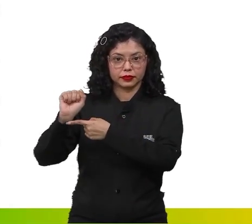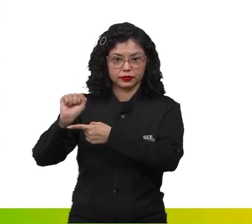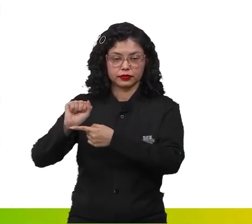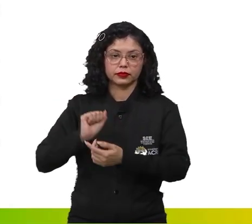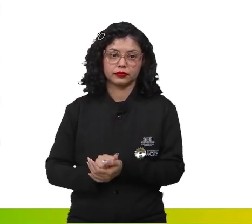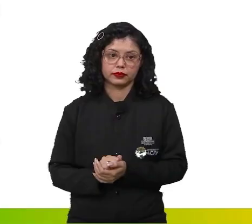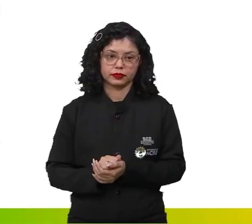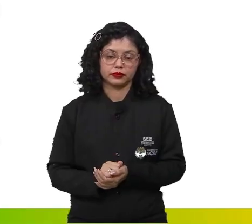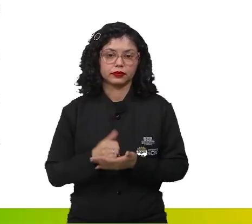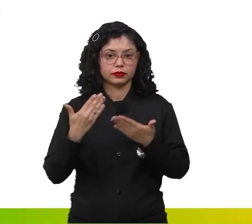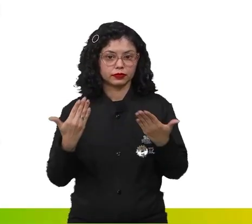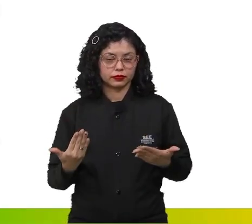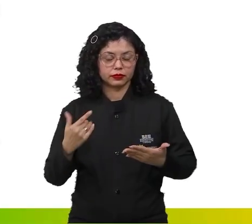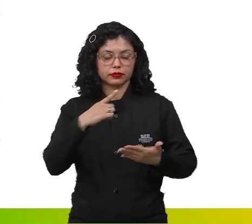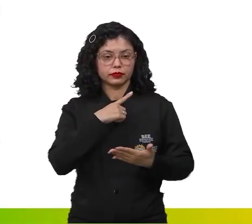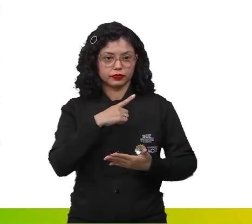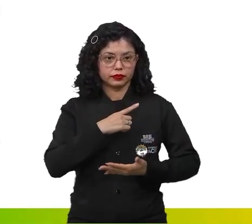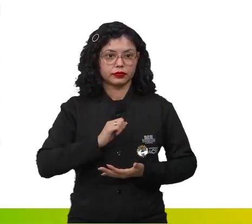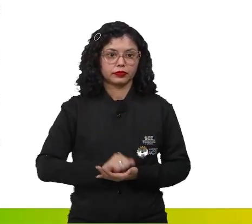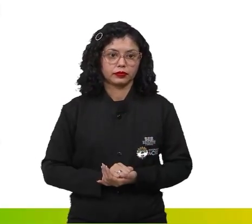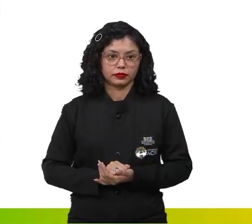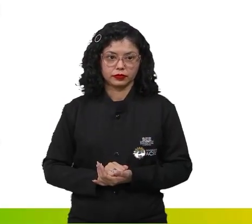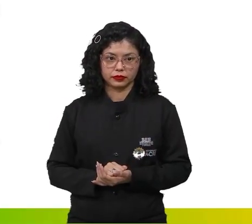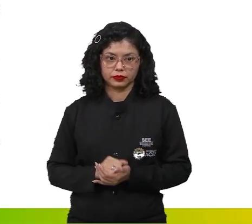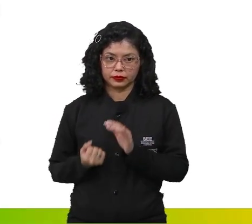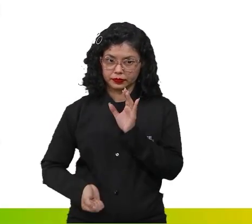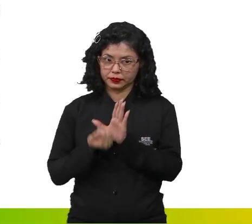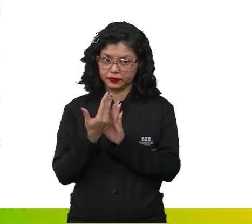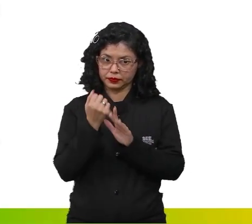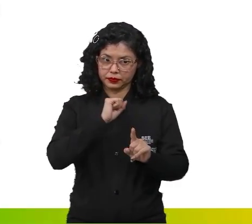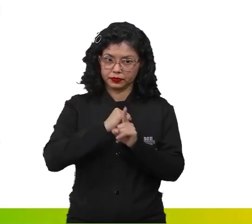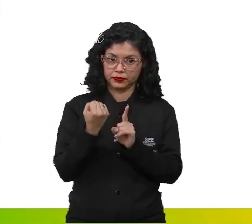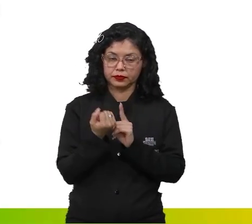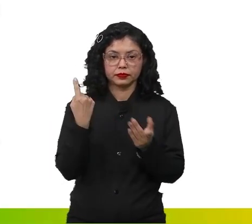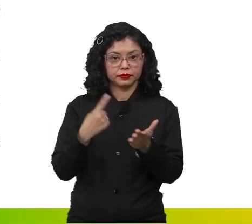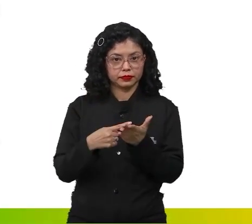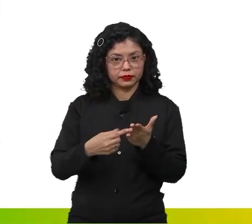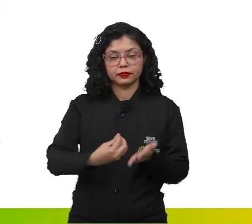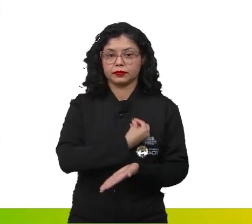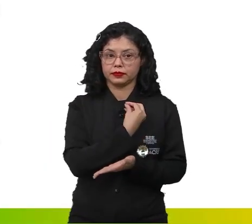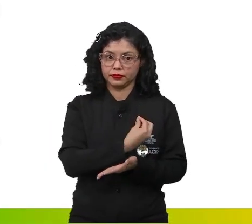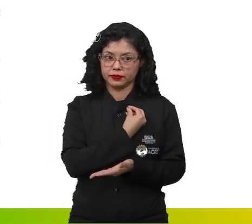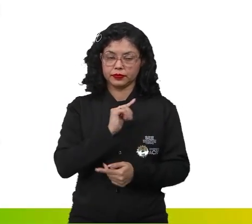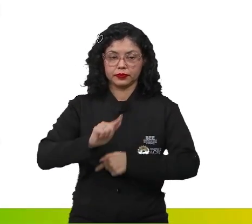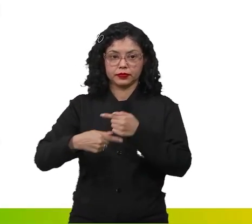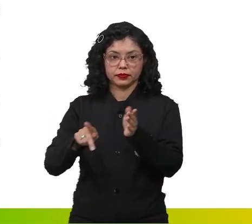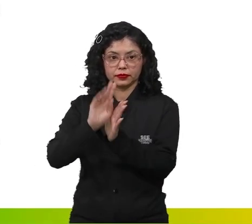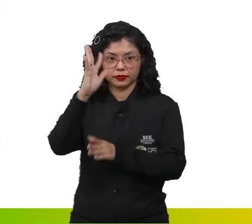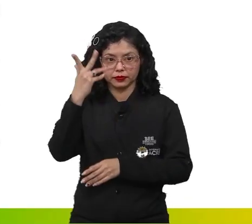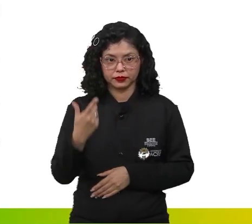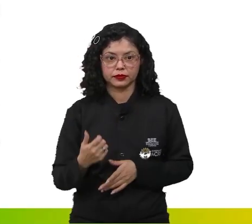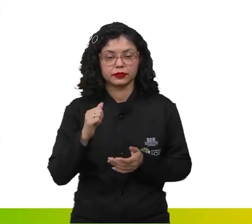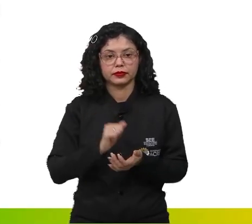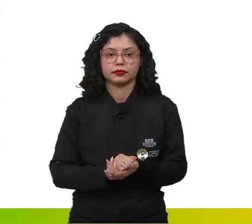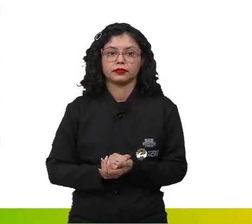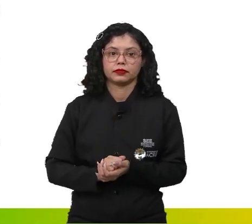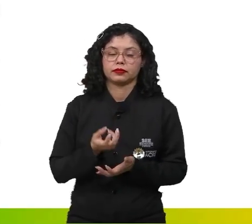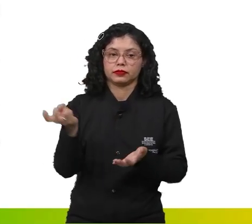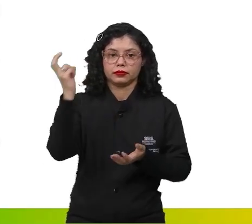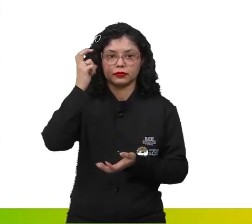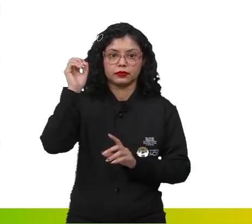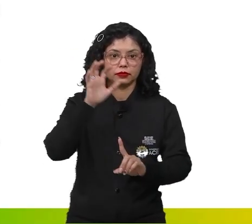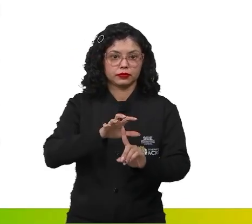A. Nós temos então a formação de uma sociedade marcada pela presença de descendentes africanos, cuja